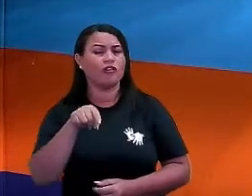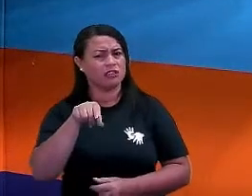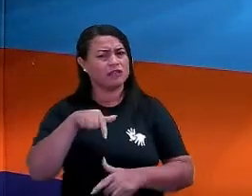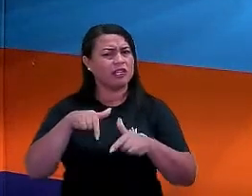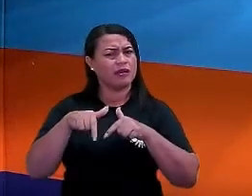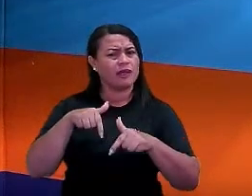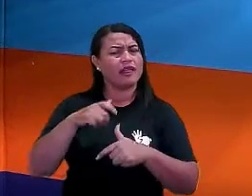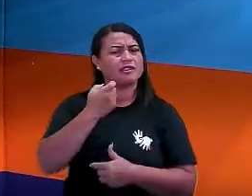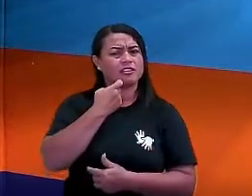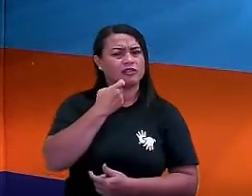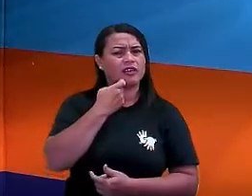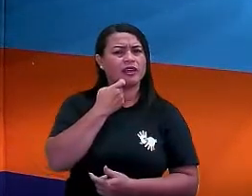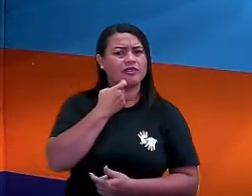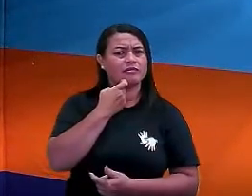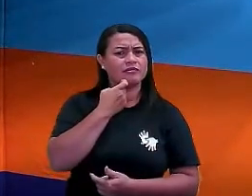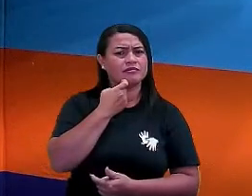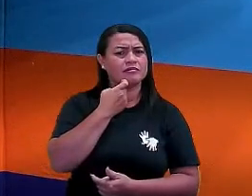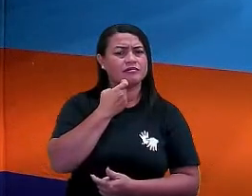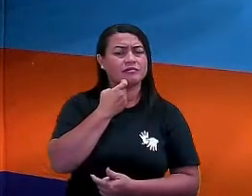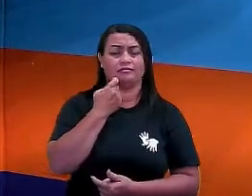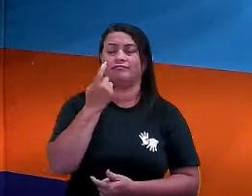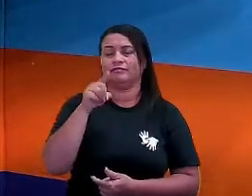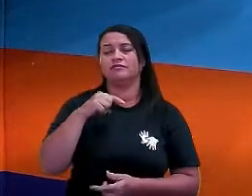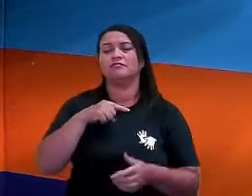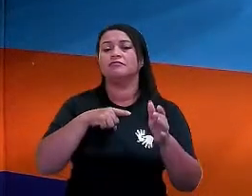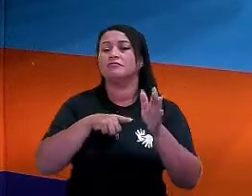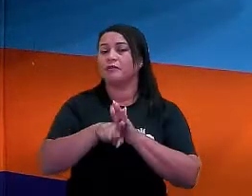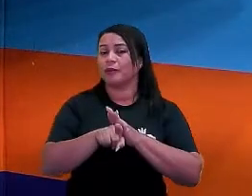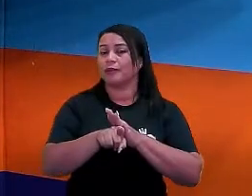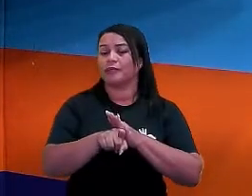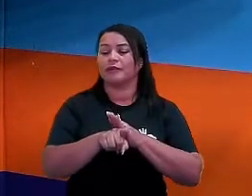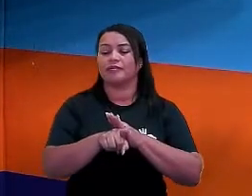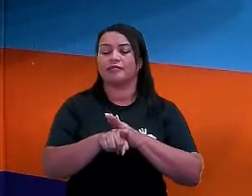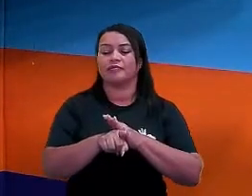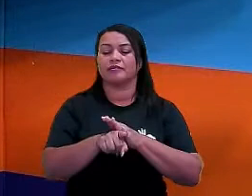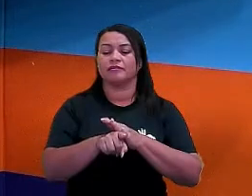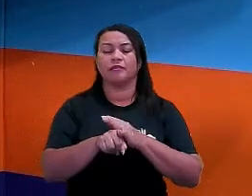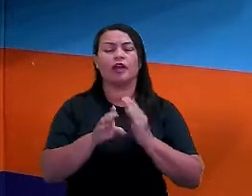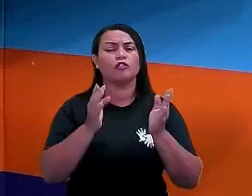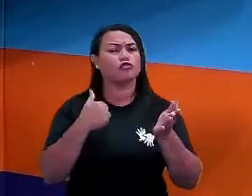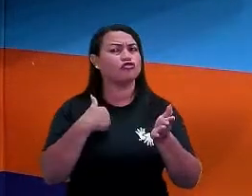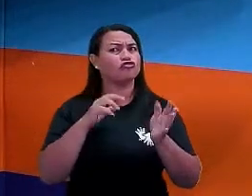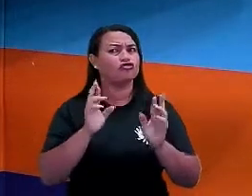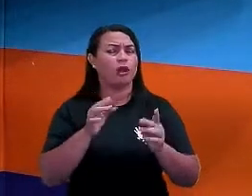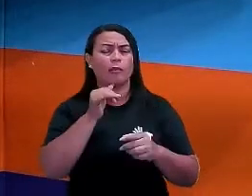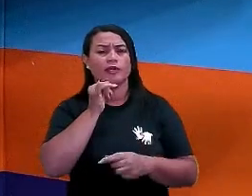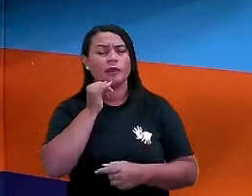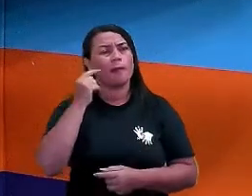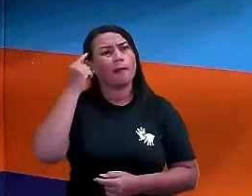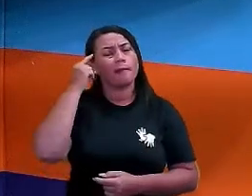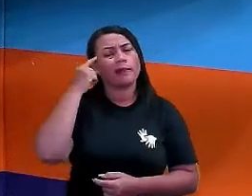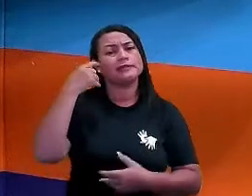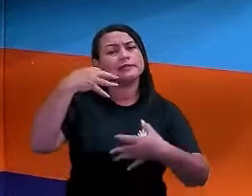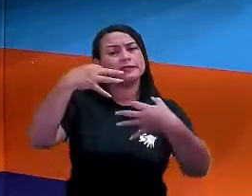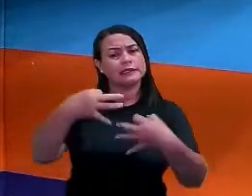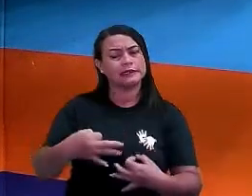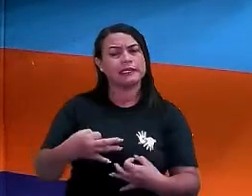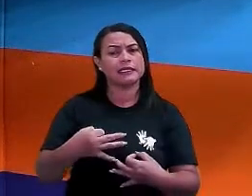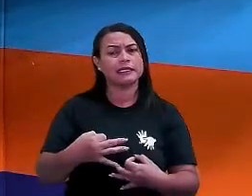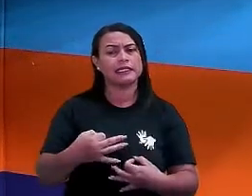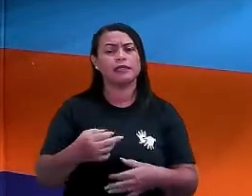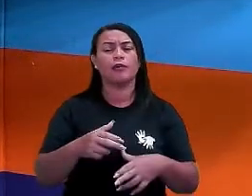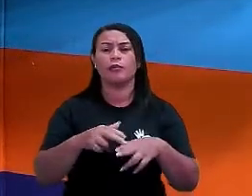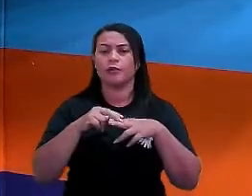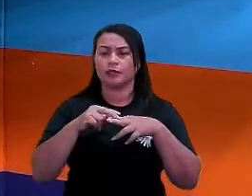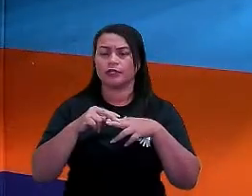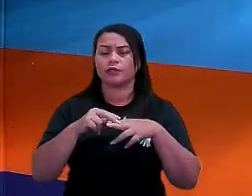na sexta-feira? É uma pergunta e assim, eu já espero uma certeza. Por isso que eu estou usando